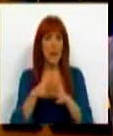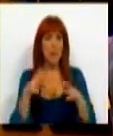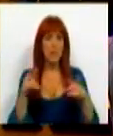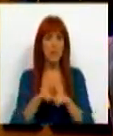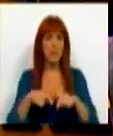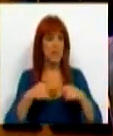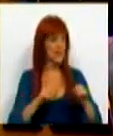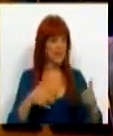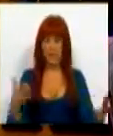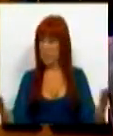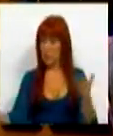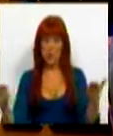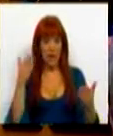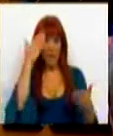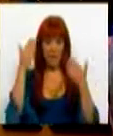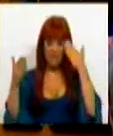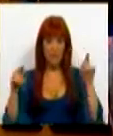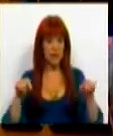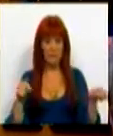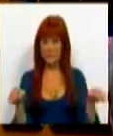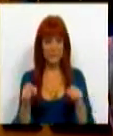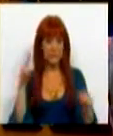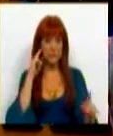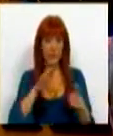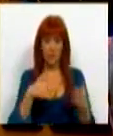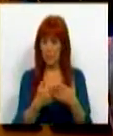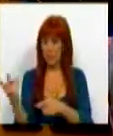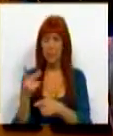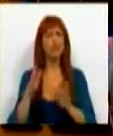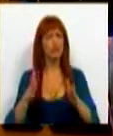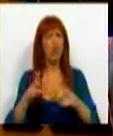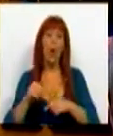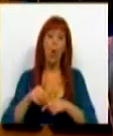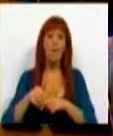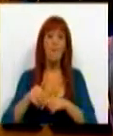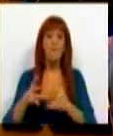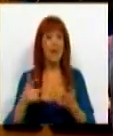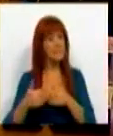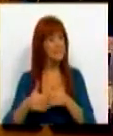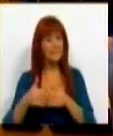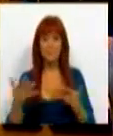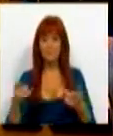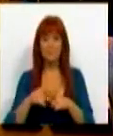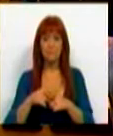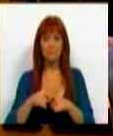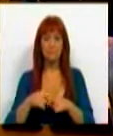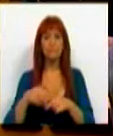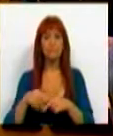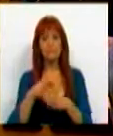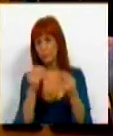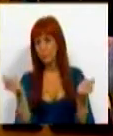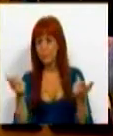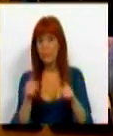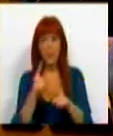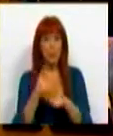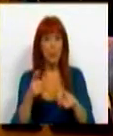maioria das iniciativas que estão previstas nestas propostas já estão ou vão estar no curto prazo em vias de